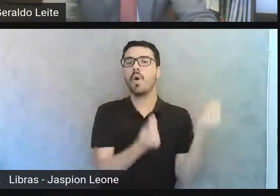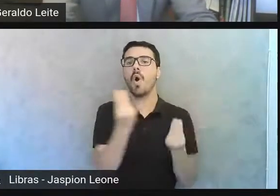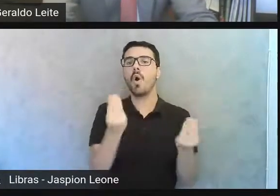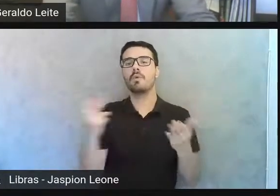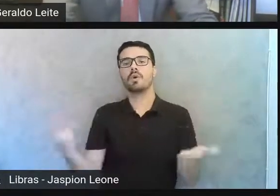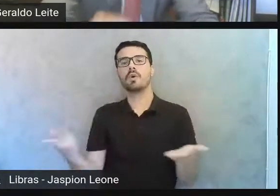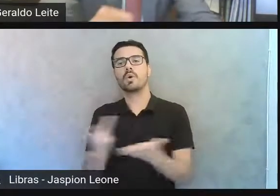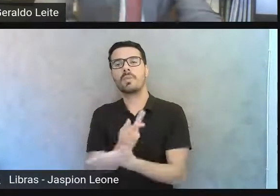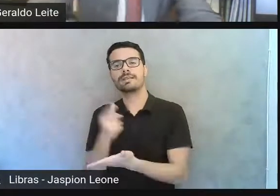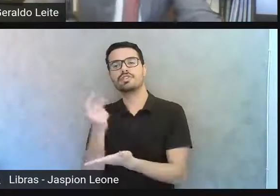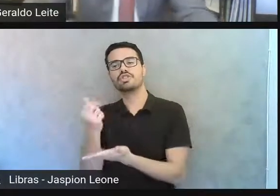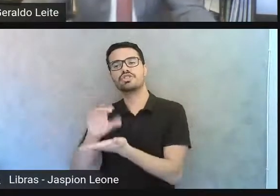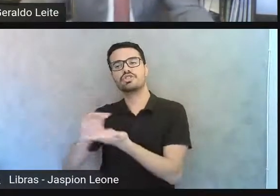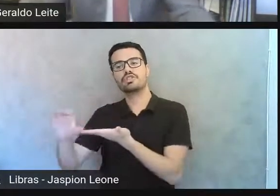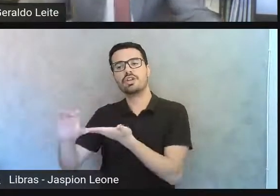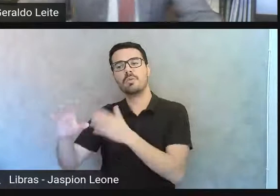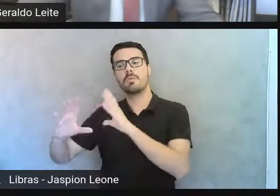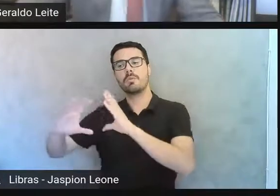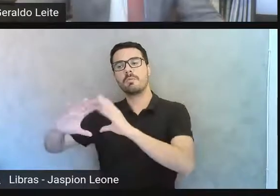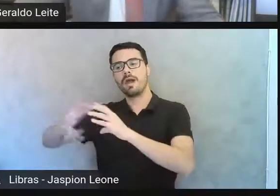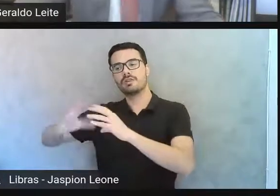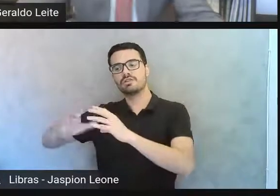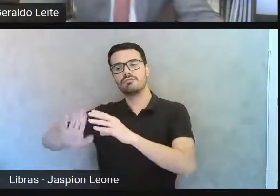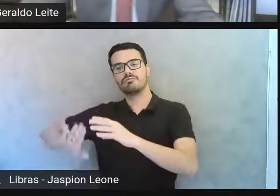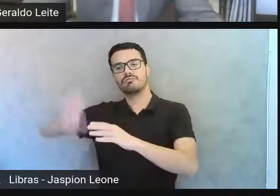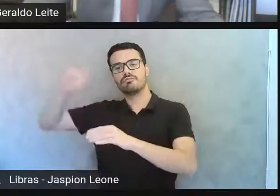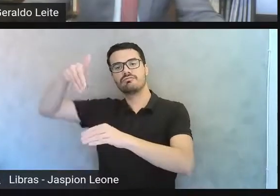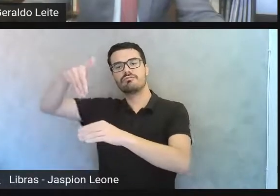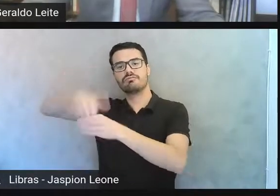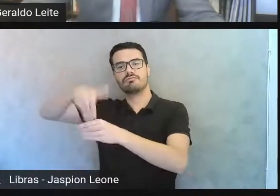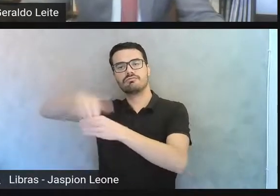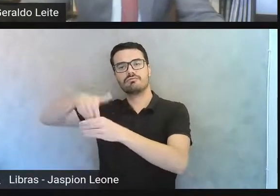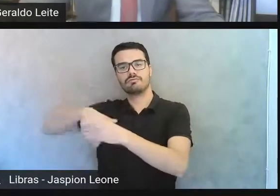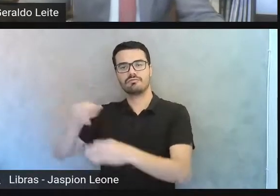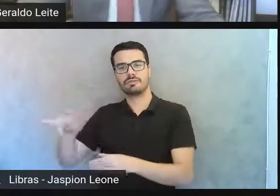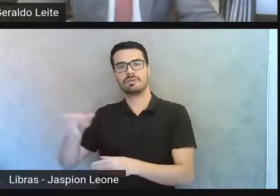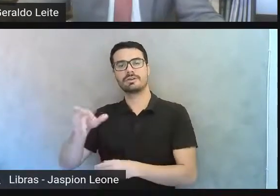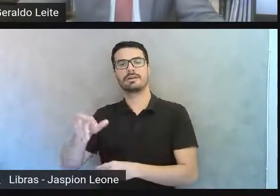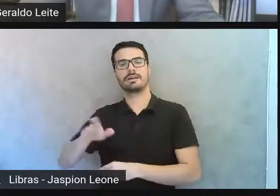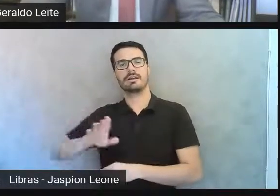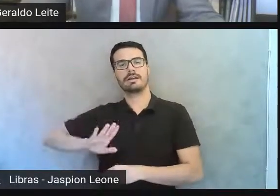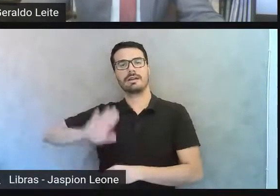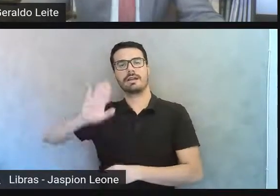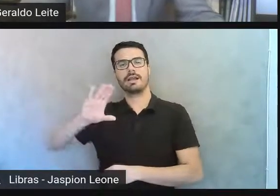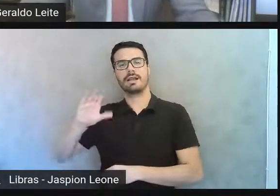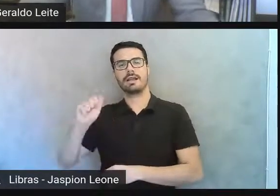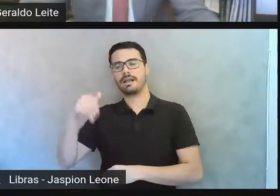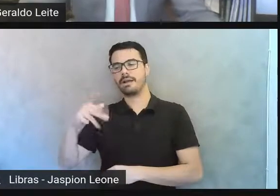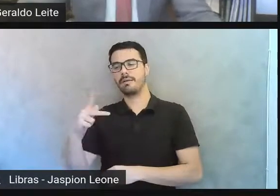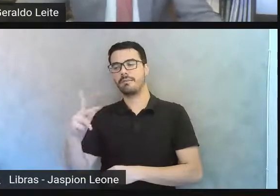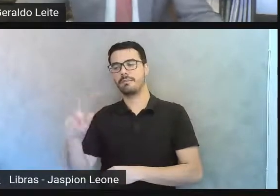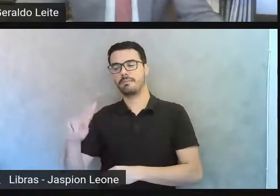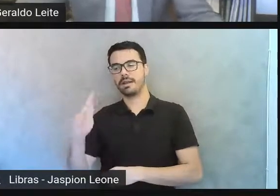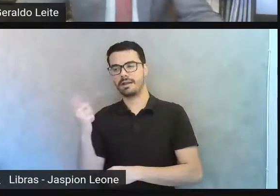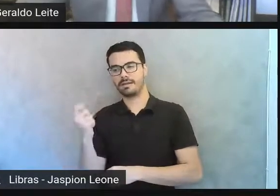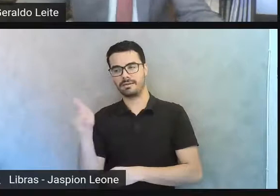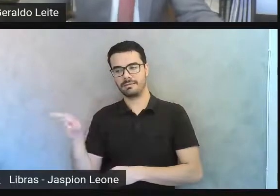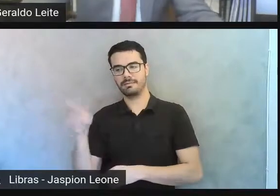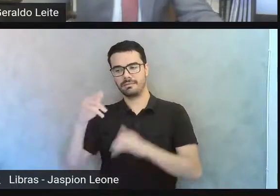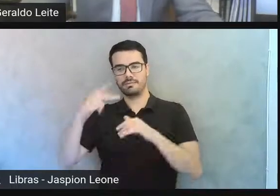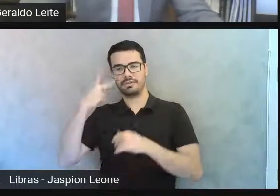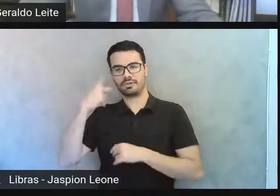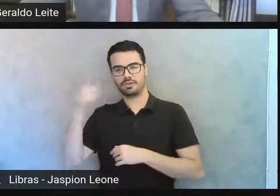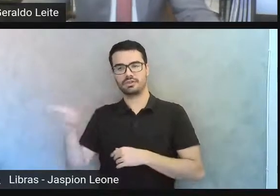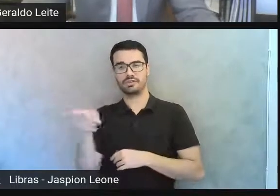campanhas. Temos também a alegria de receber o doutor Bruno Caraza, ele é doutor em Direito Econômico pela